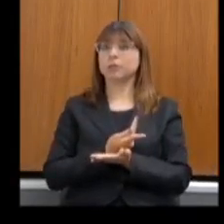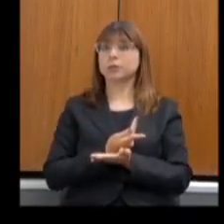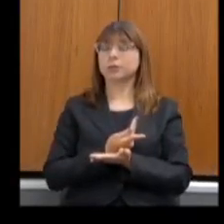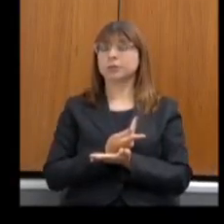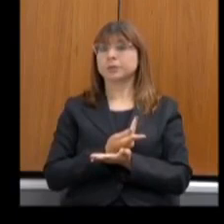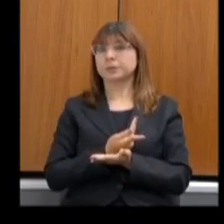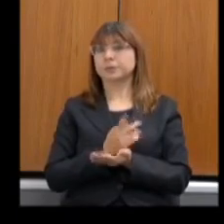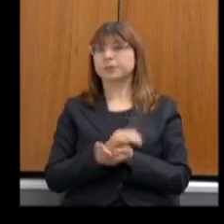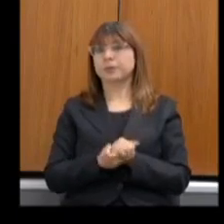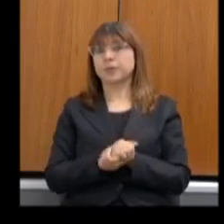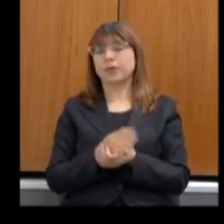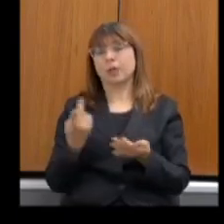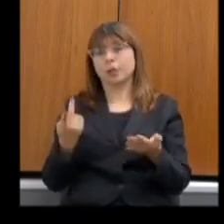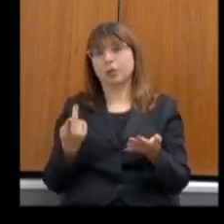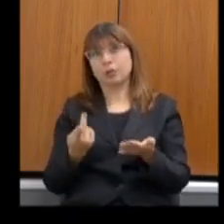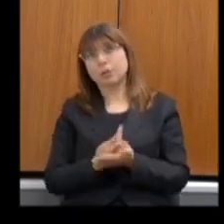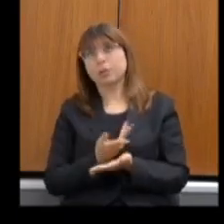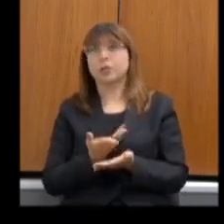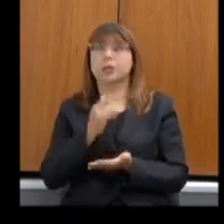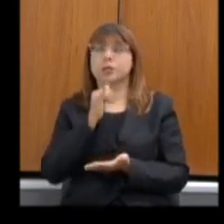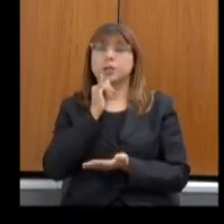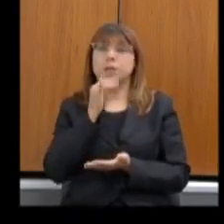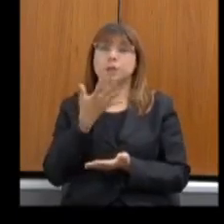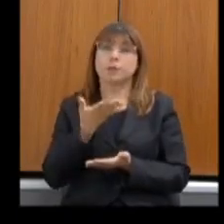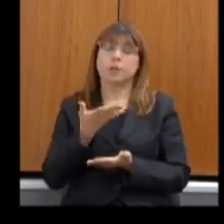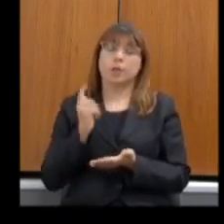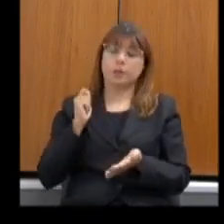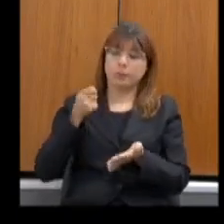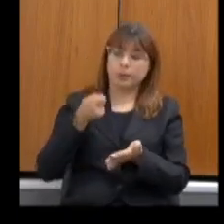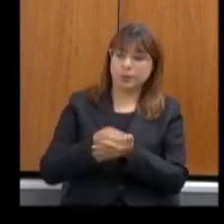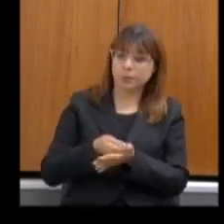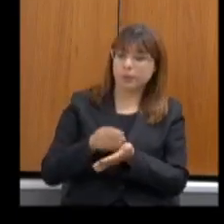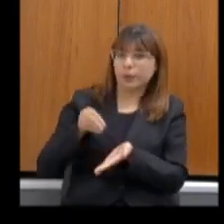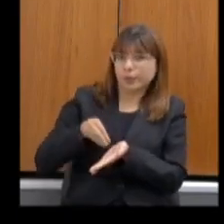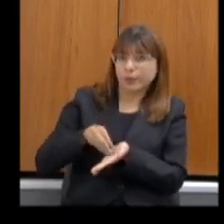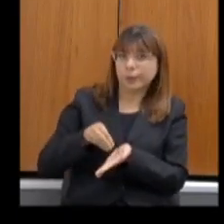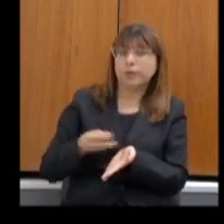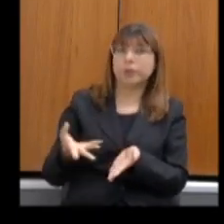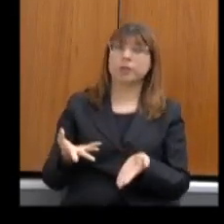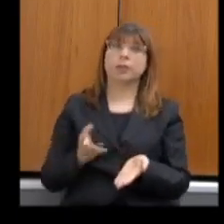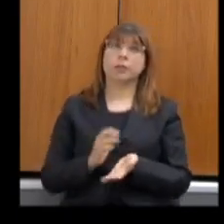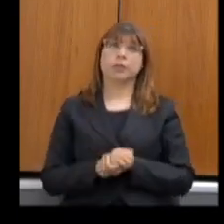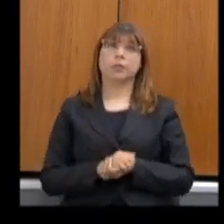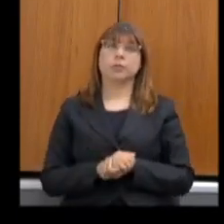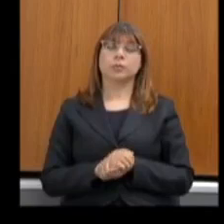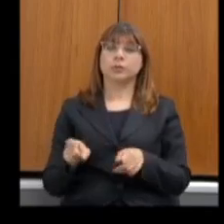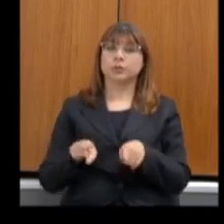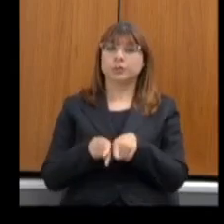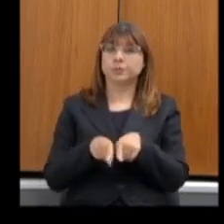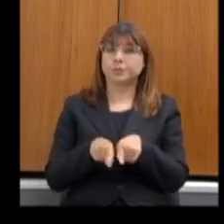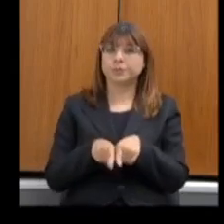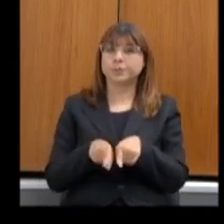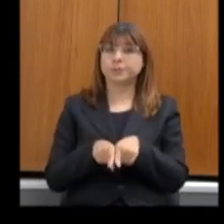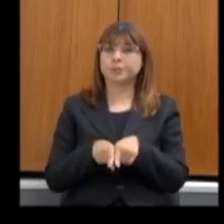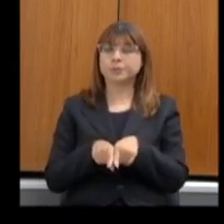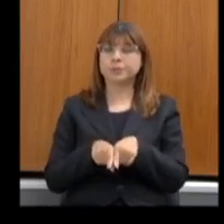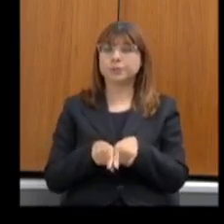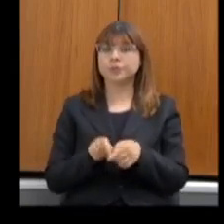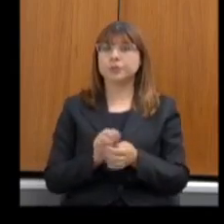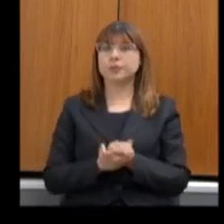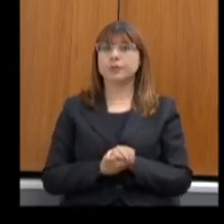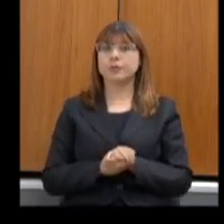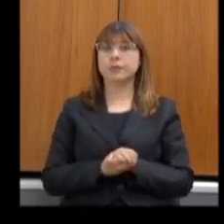mesmo com a carga que tem de pagamento de resto a pagar e de e de outros